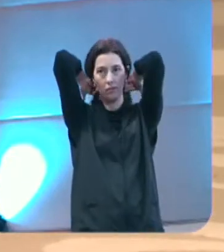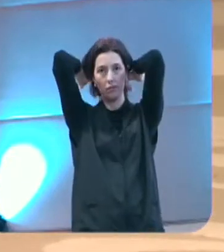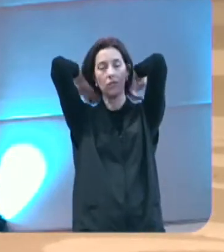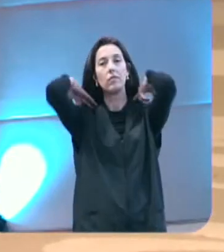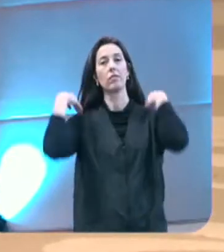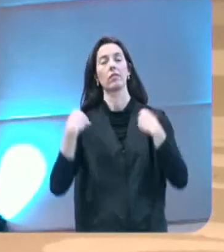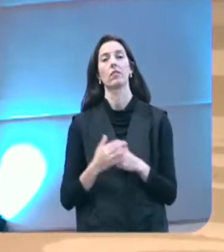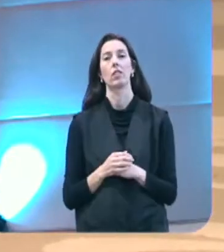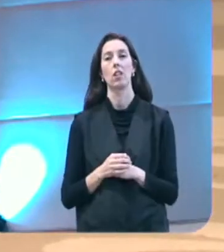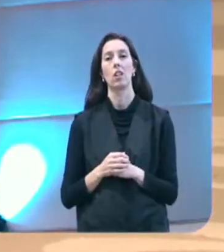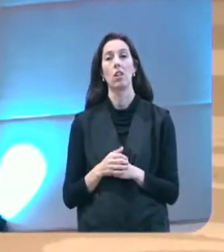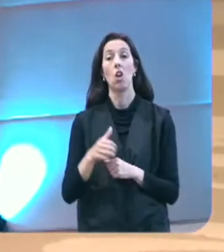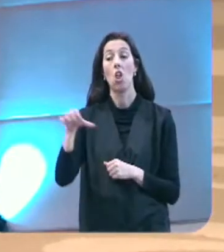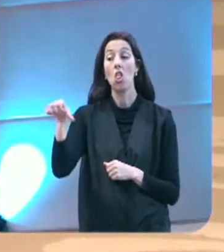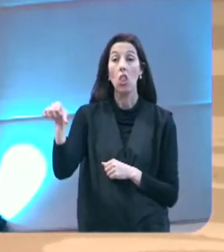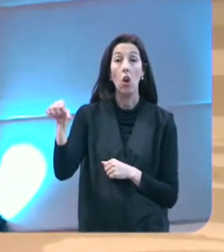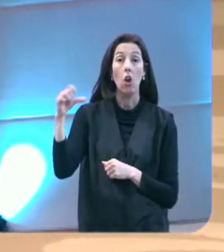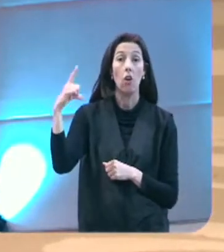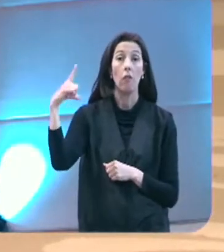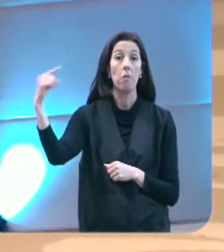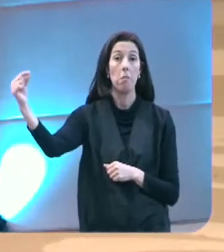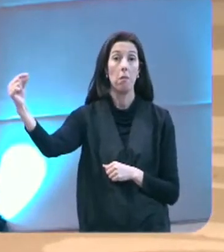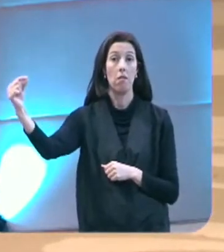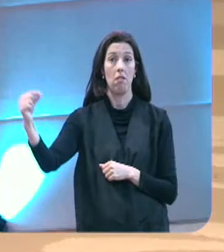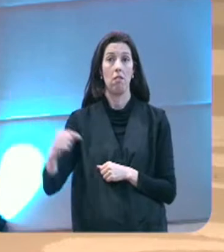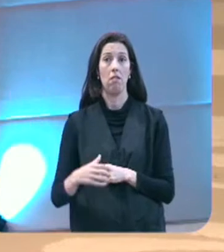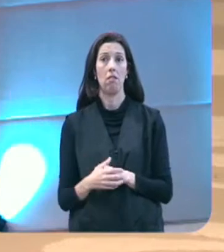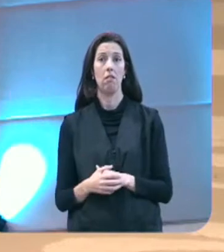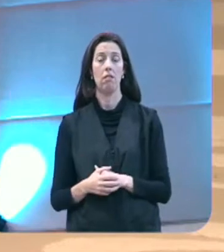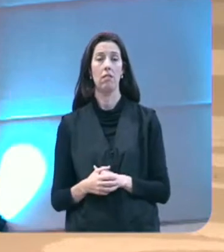Os outros foram embora.